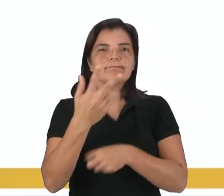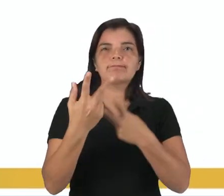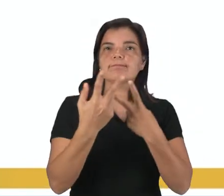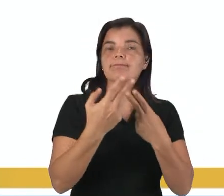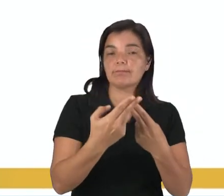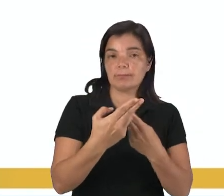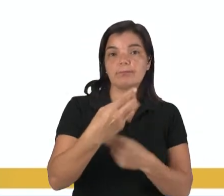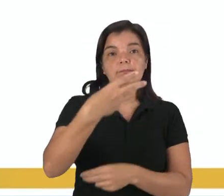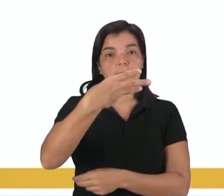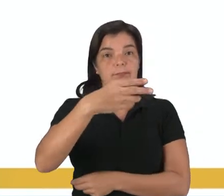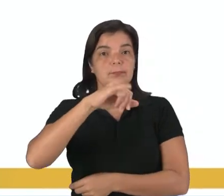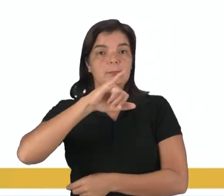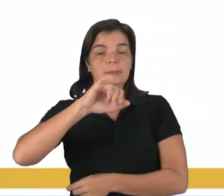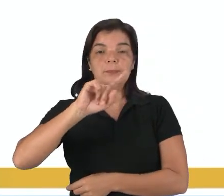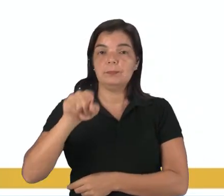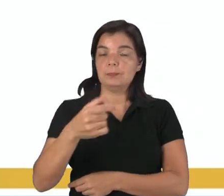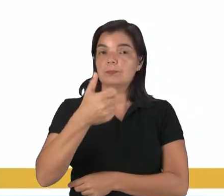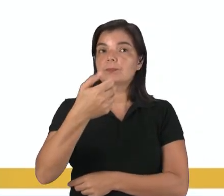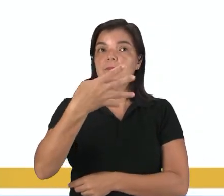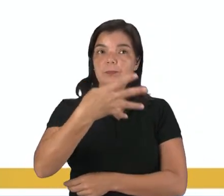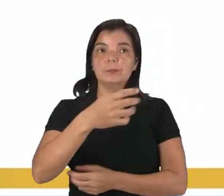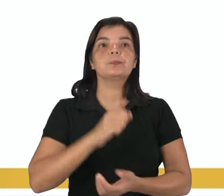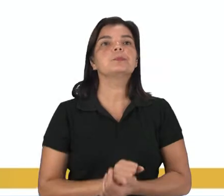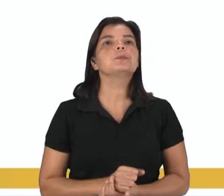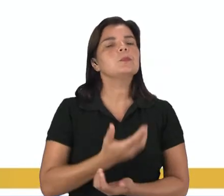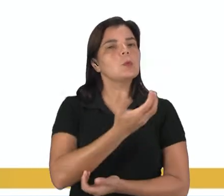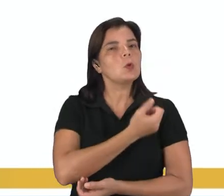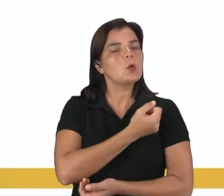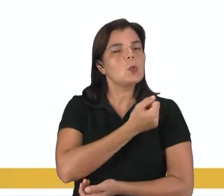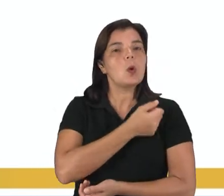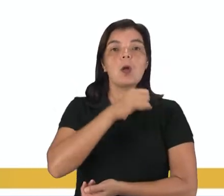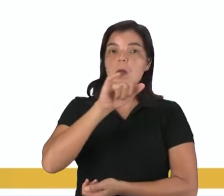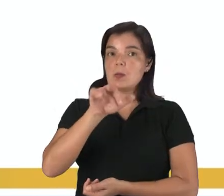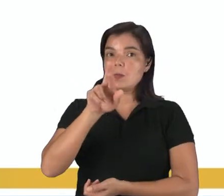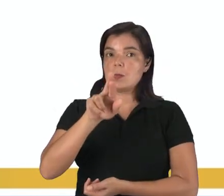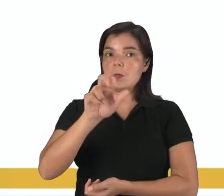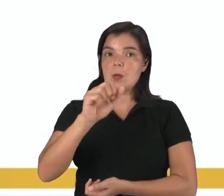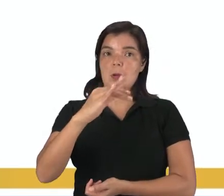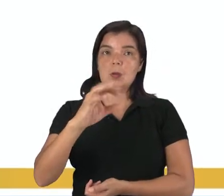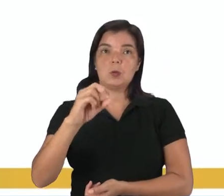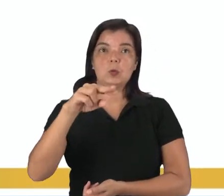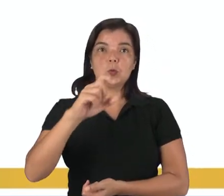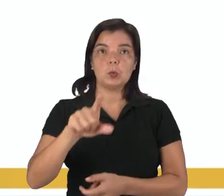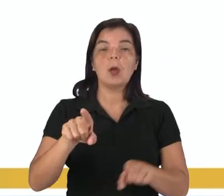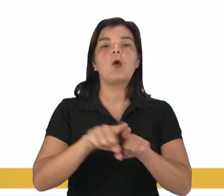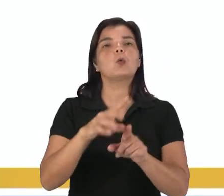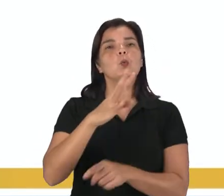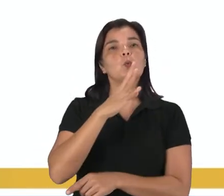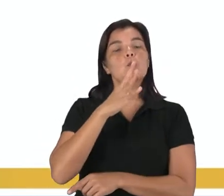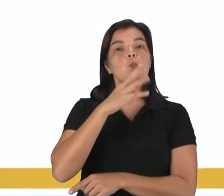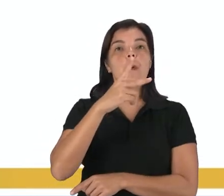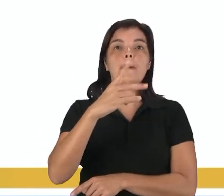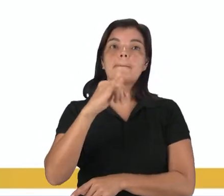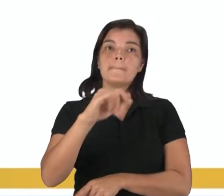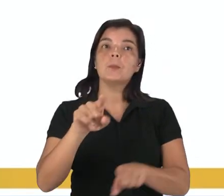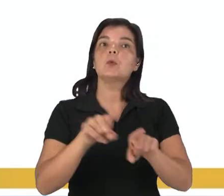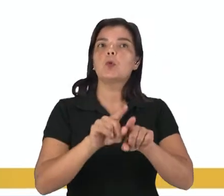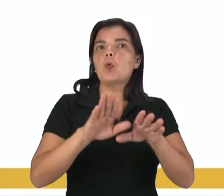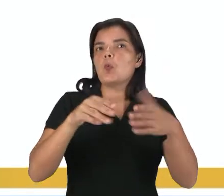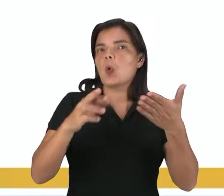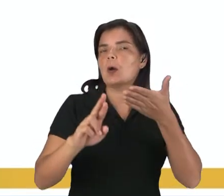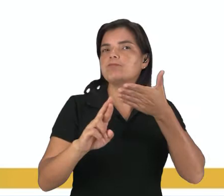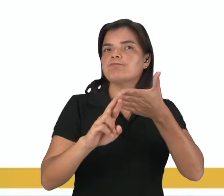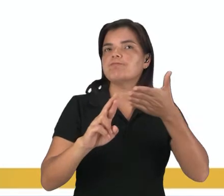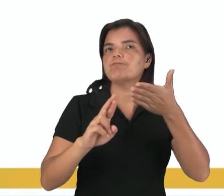constante né que aproximadamente = 3,14 esse número né ser um número irracional que ficou bem conhecido por pin